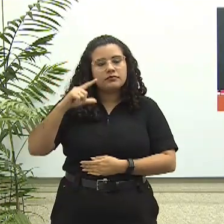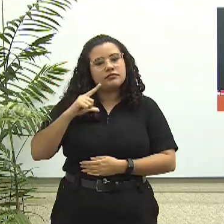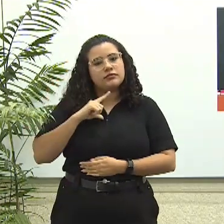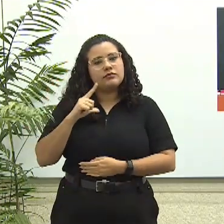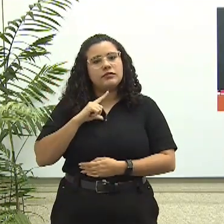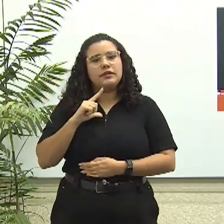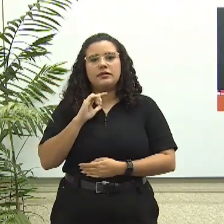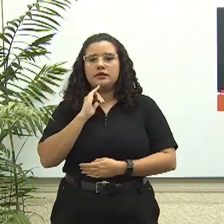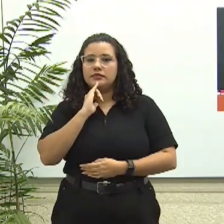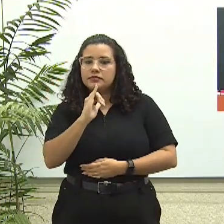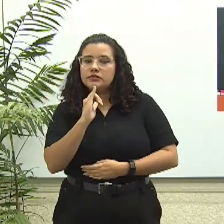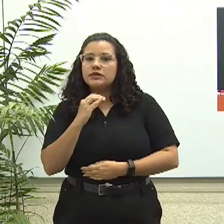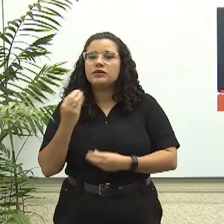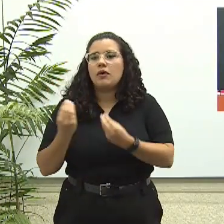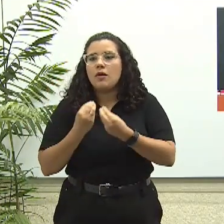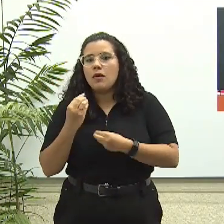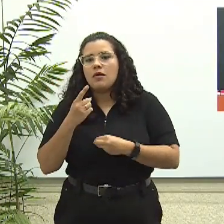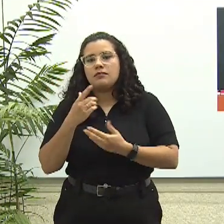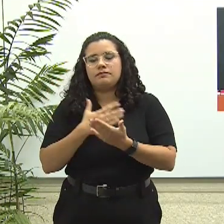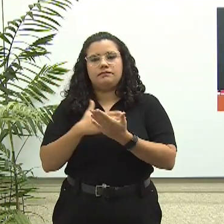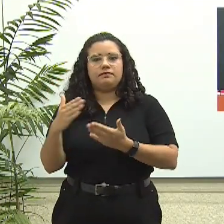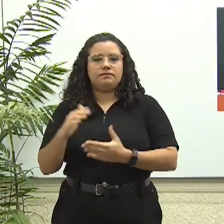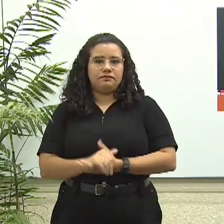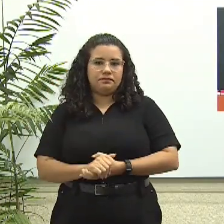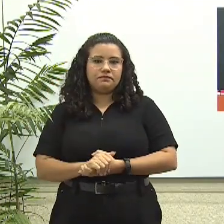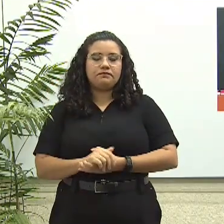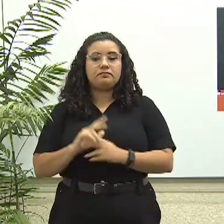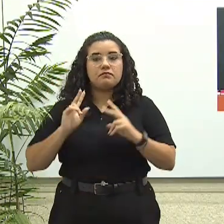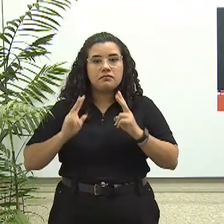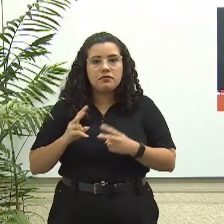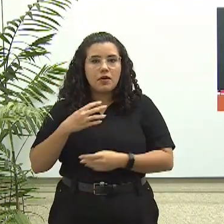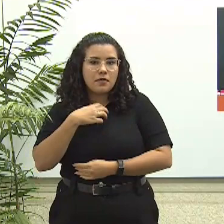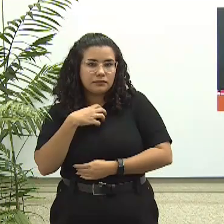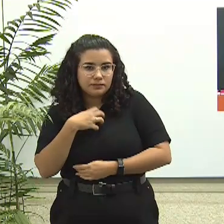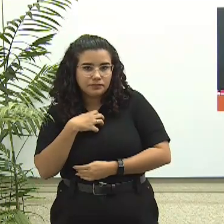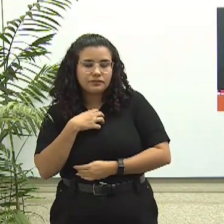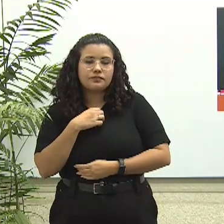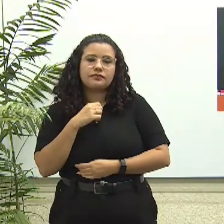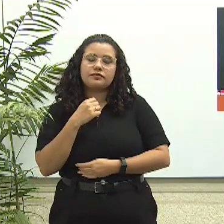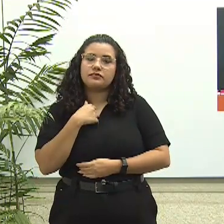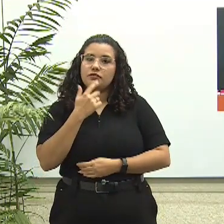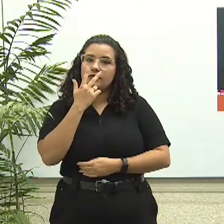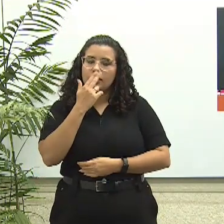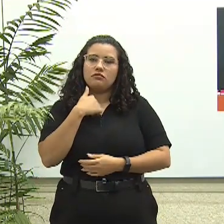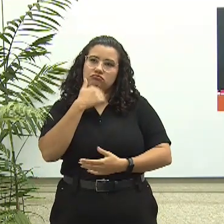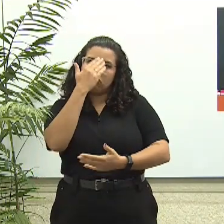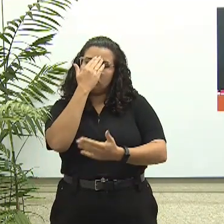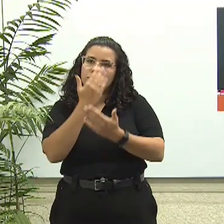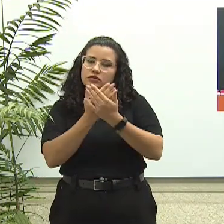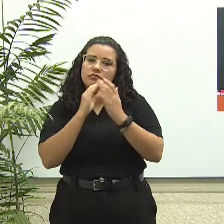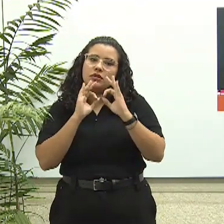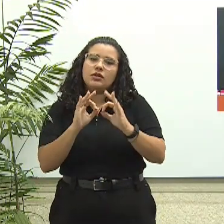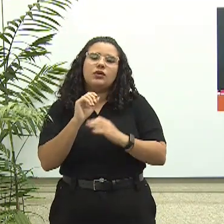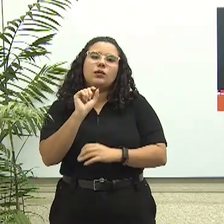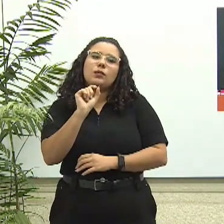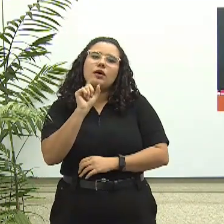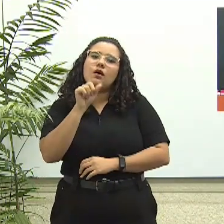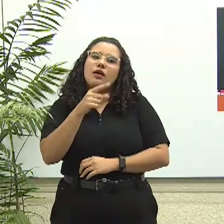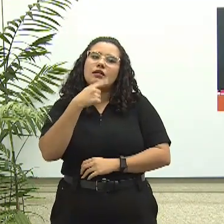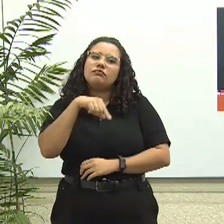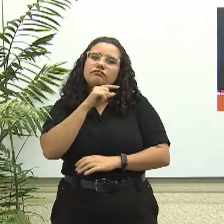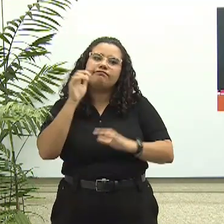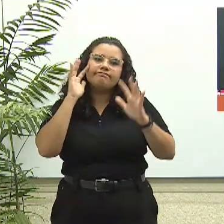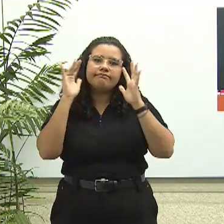tom de como de como isso pode se dar eh ao mesmo tempo eh eh acho acredito né que eh eh pensar